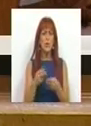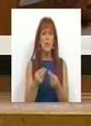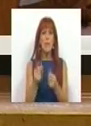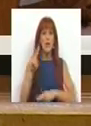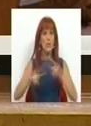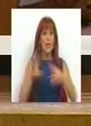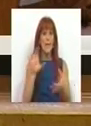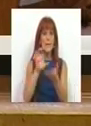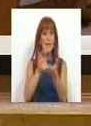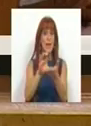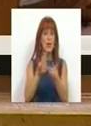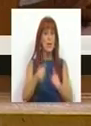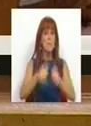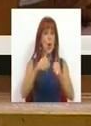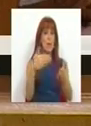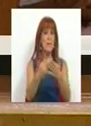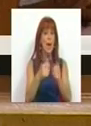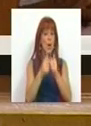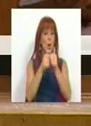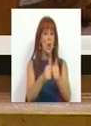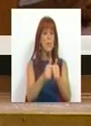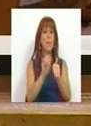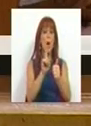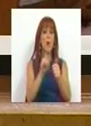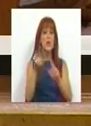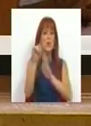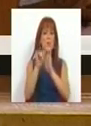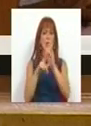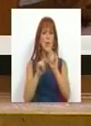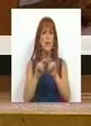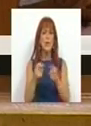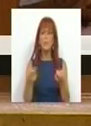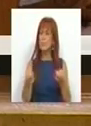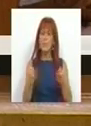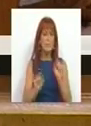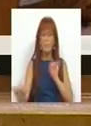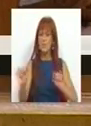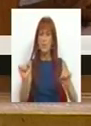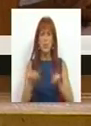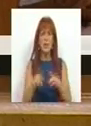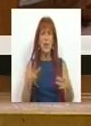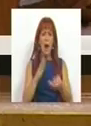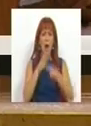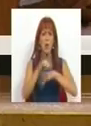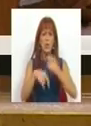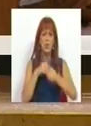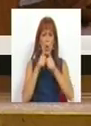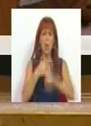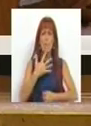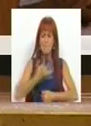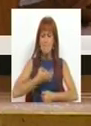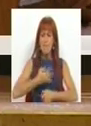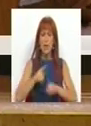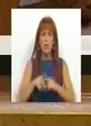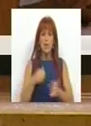meios financeiros para melhor darem cumprimento ao princípio da subsidiariedade e poderem continuar a cumprir